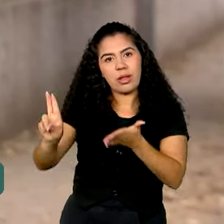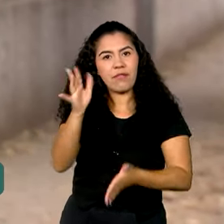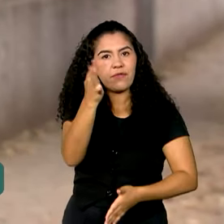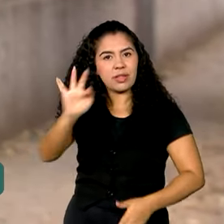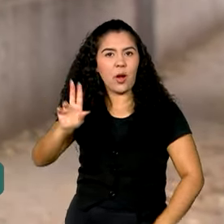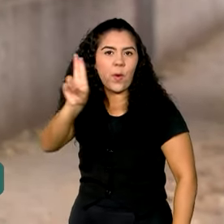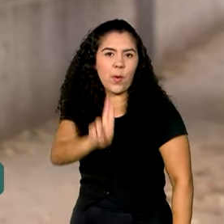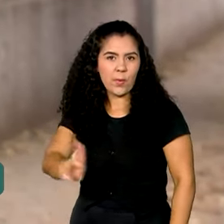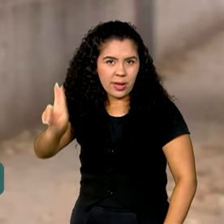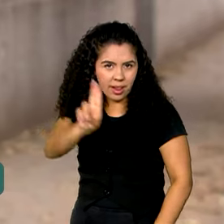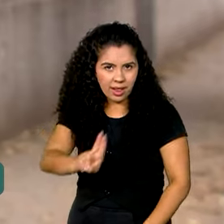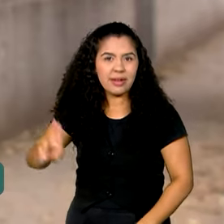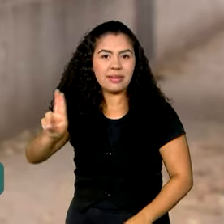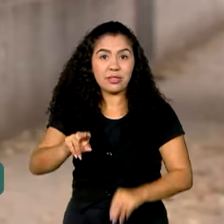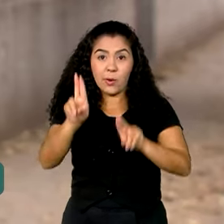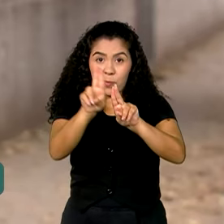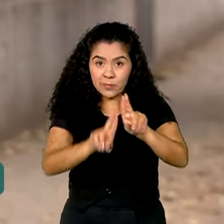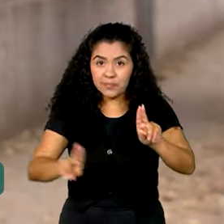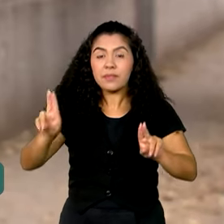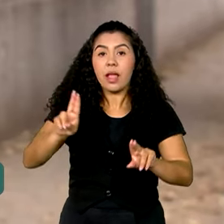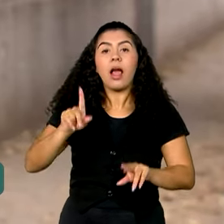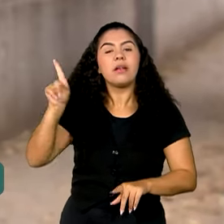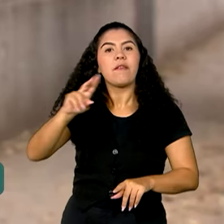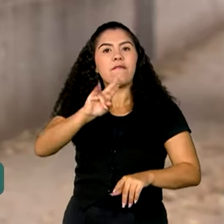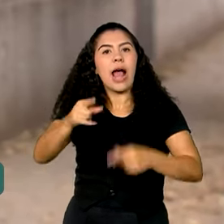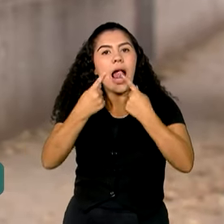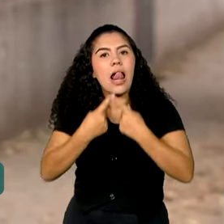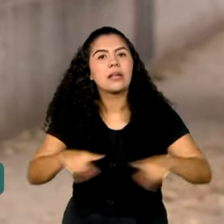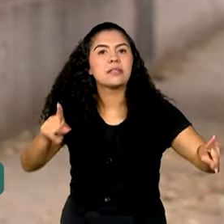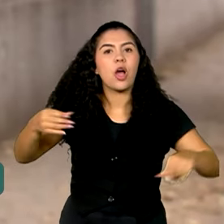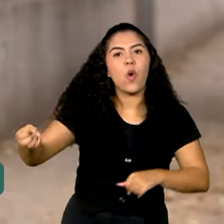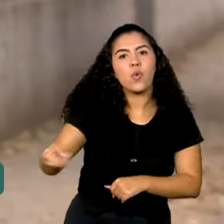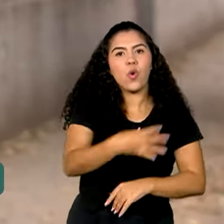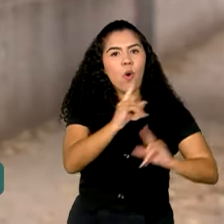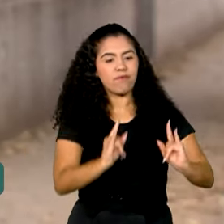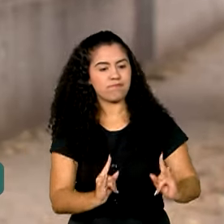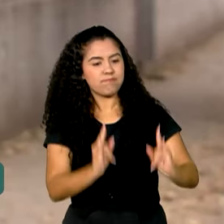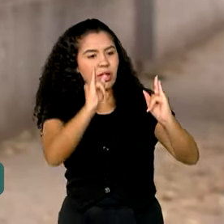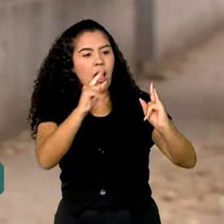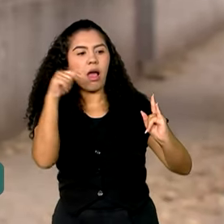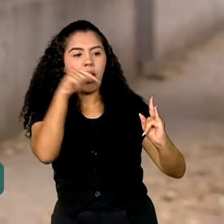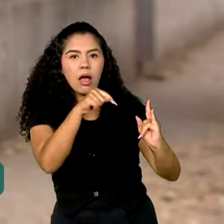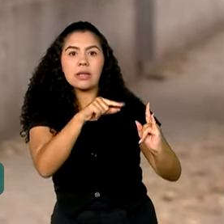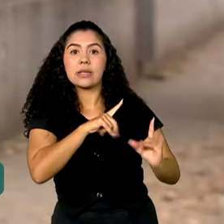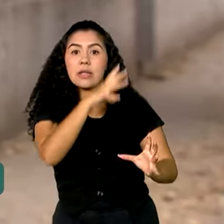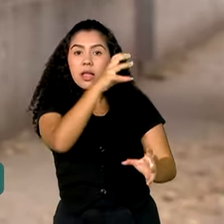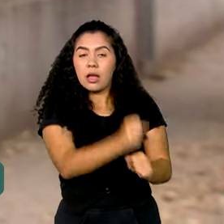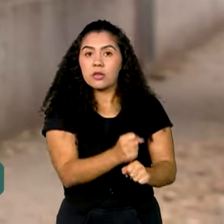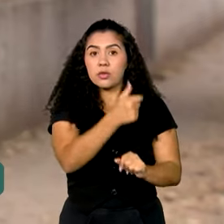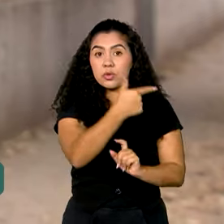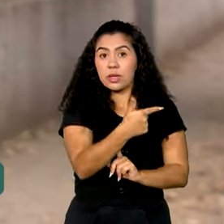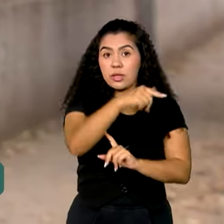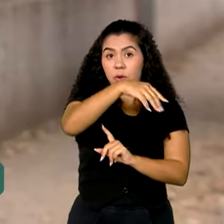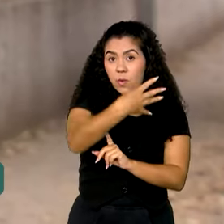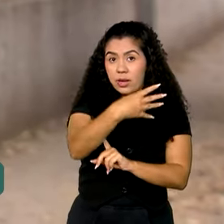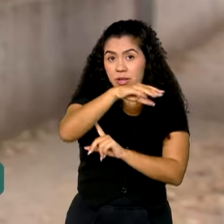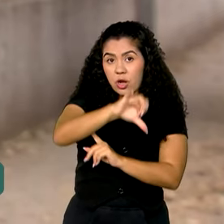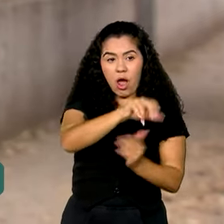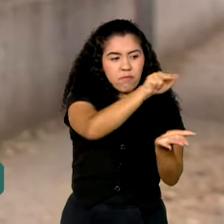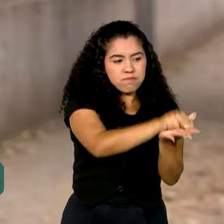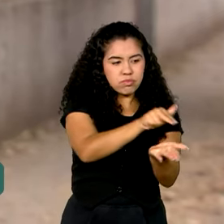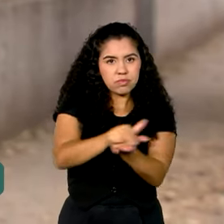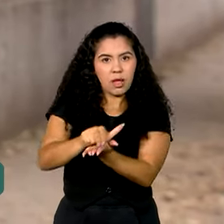Federal de Uberlândia. Será inaugurado um novo prédio que conta com 249 leitos,